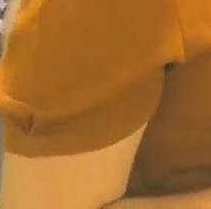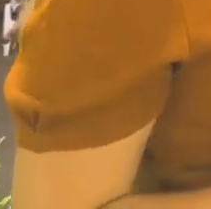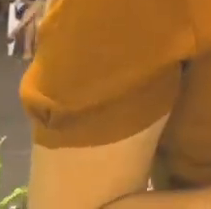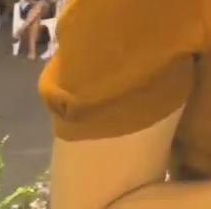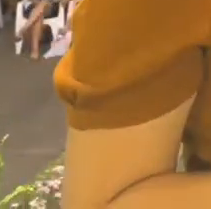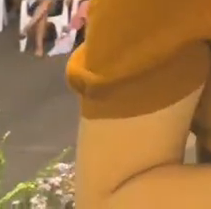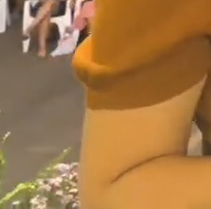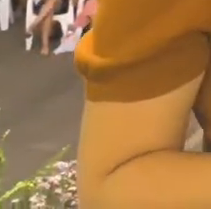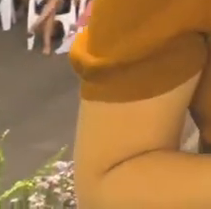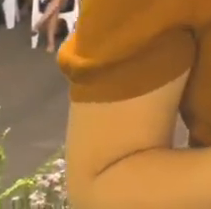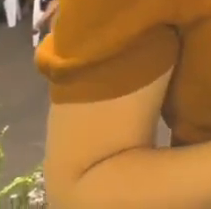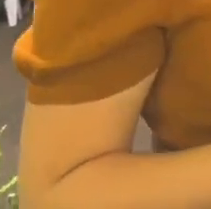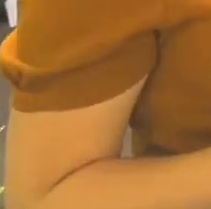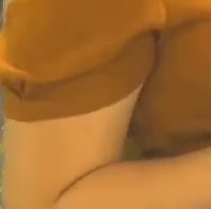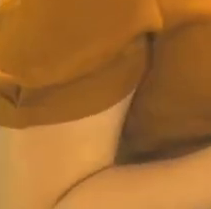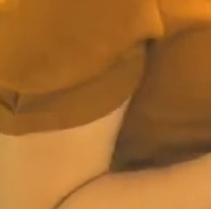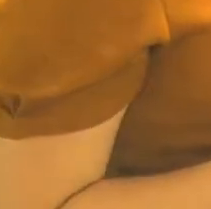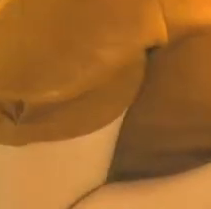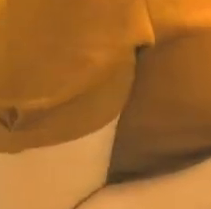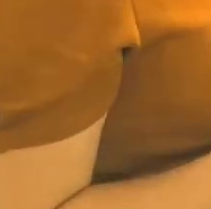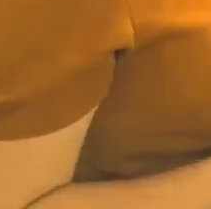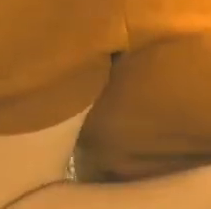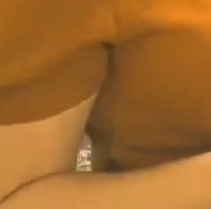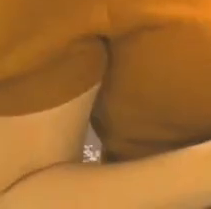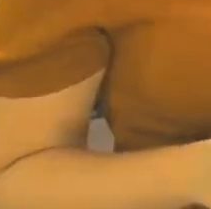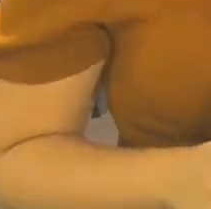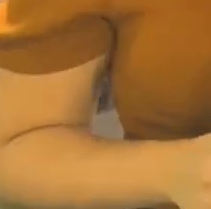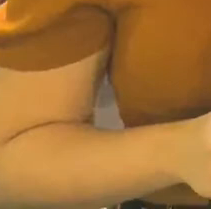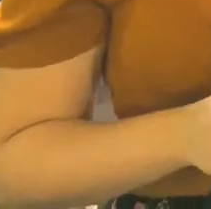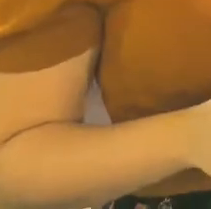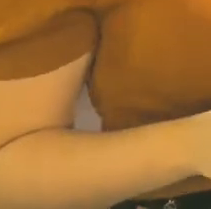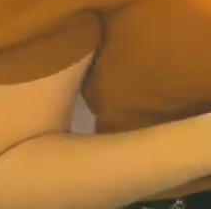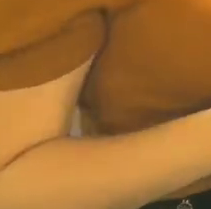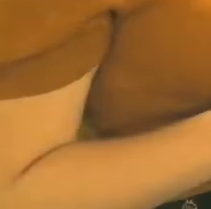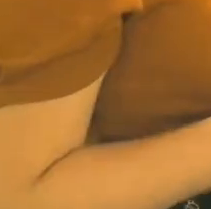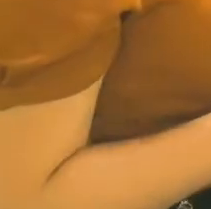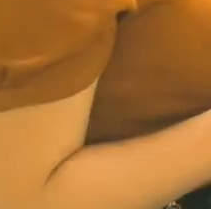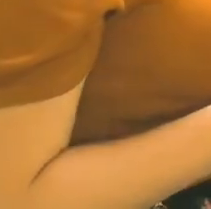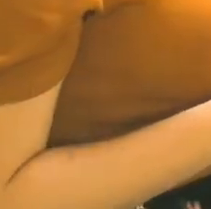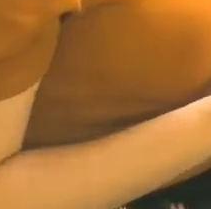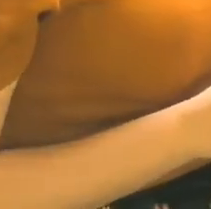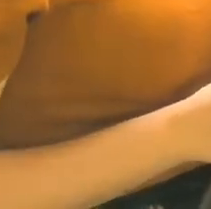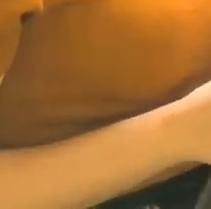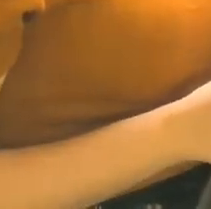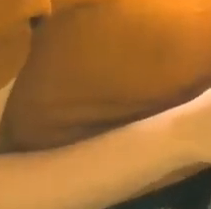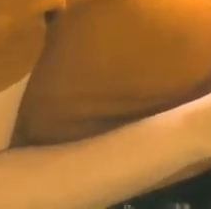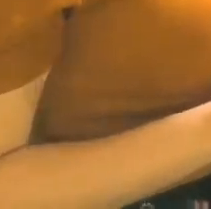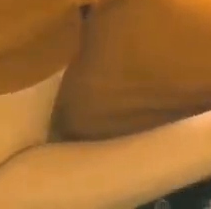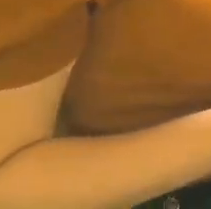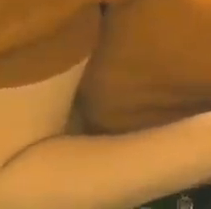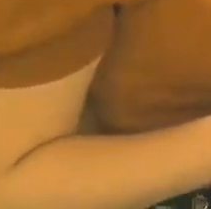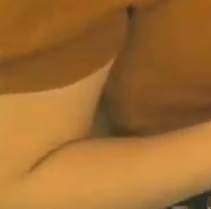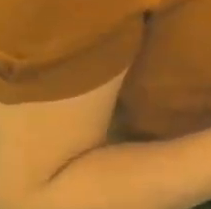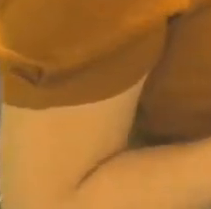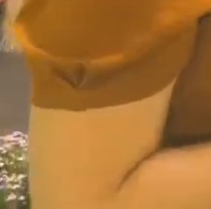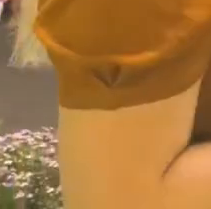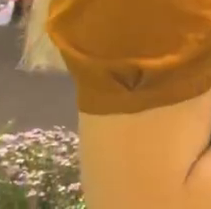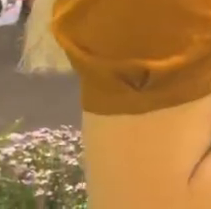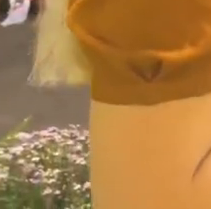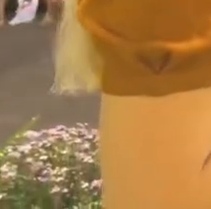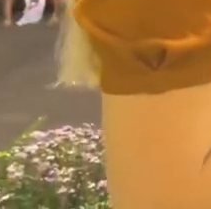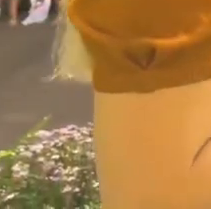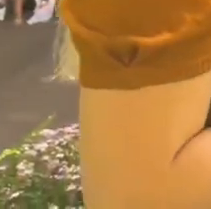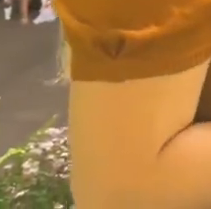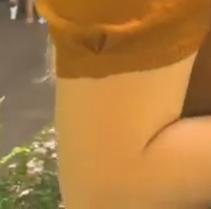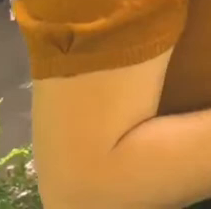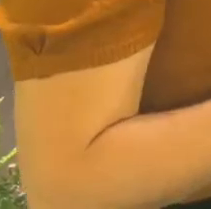uma transmissão já são mais de 5.000 pessoas que foram lançadas pela transmissão no YouTube com a transmissão de ontem Ontem nós tínhamos mais de mil